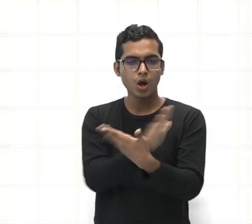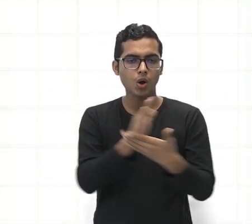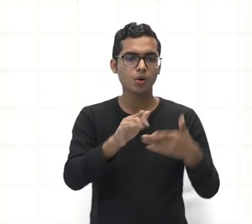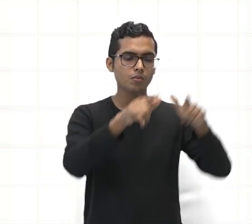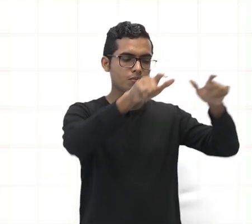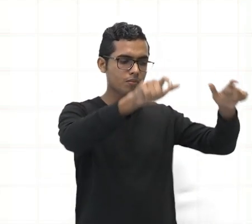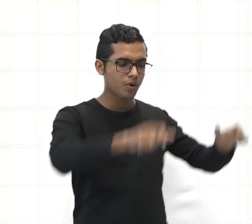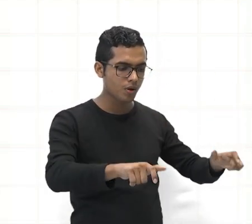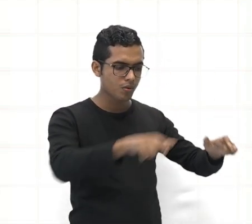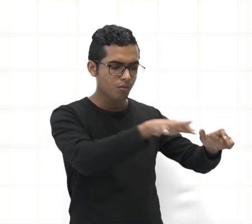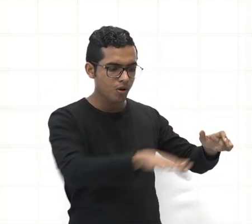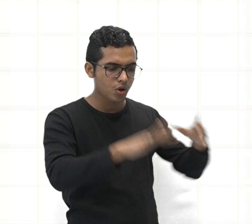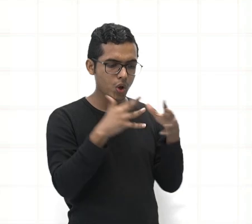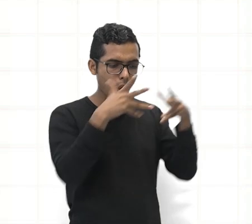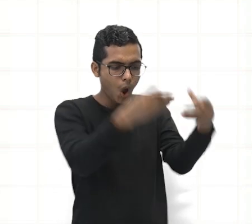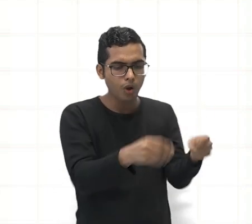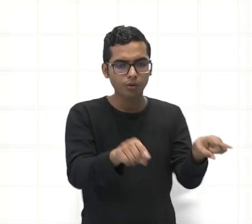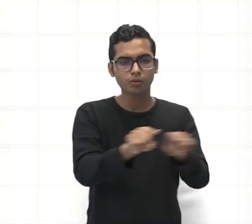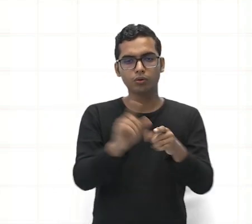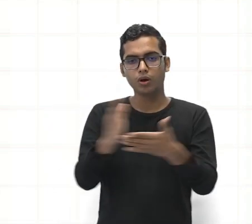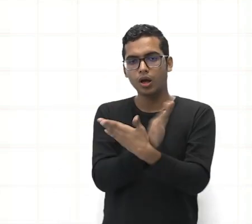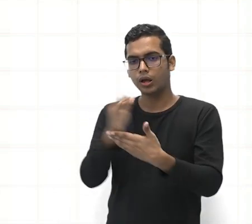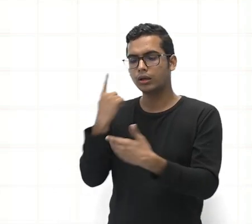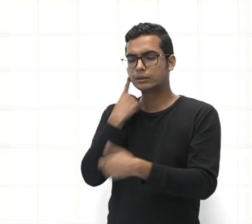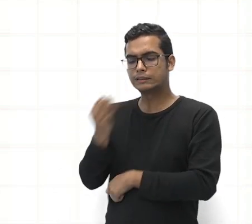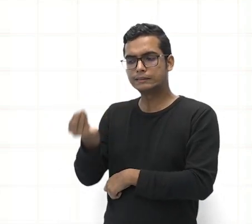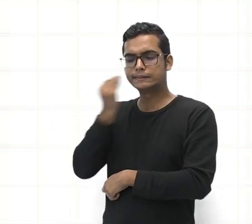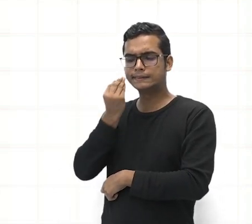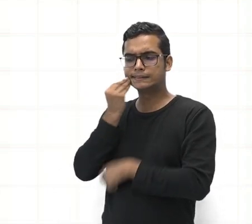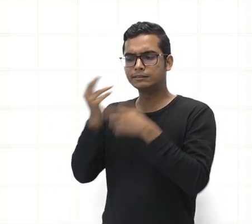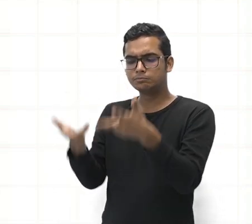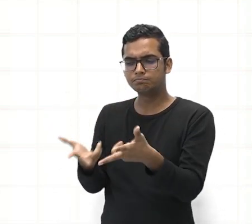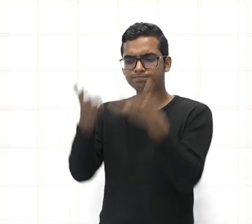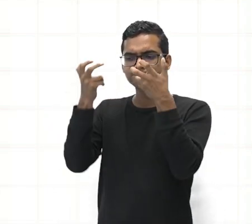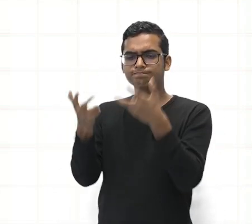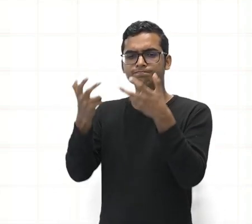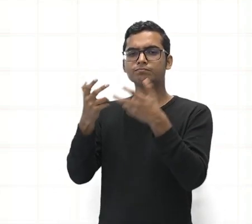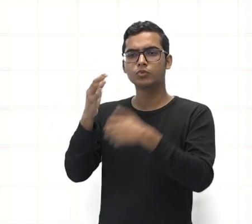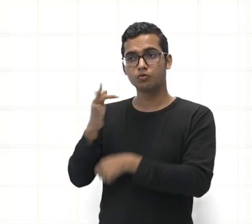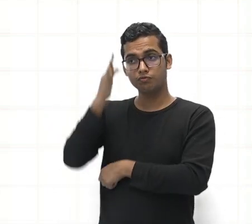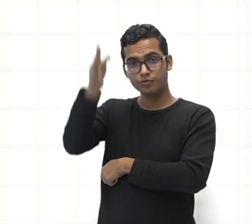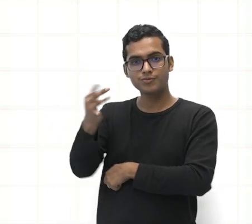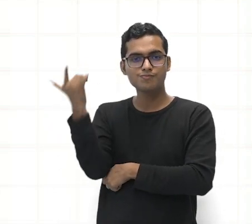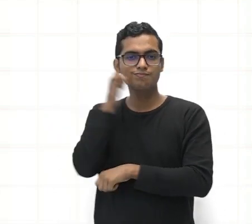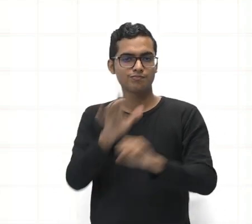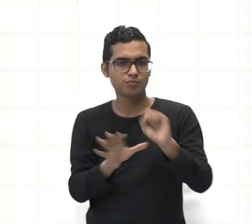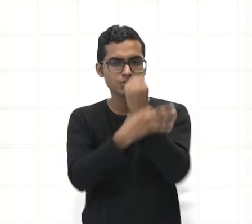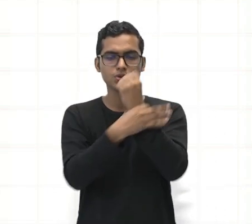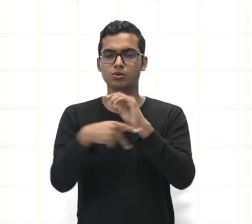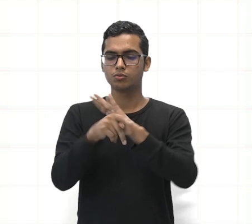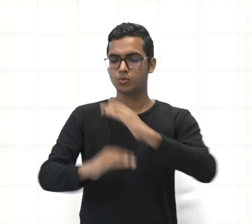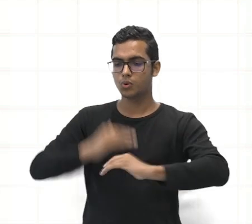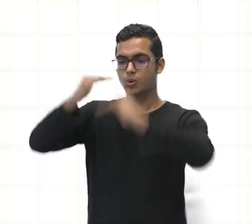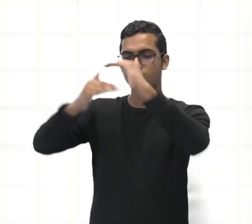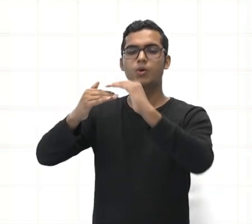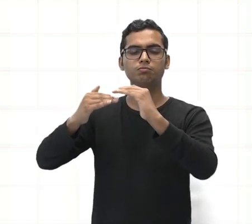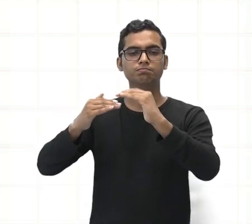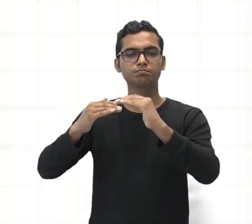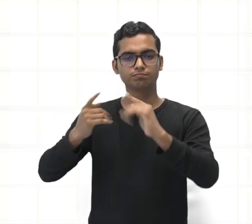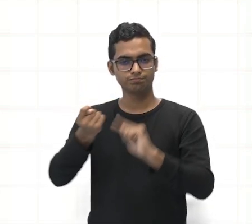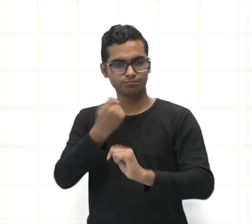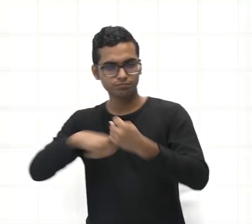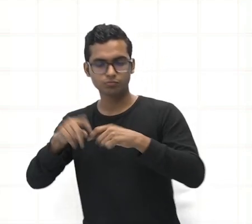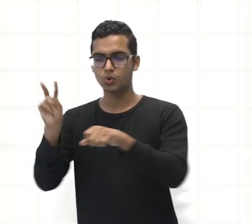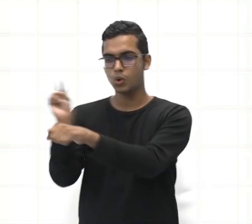totalidade e outros que vão ainda ser explorados de alguma forma, mas vai garantir desenvolvimento econômico com